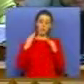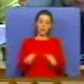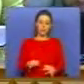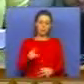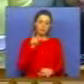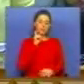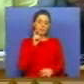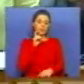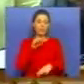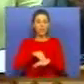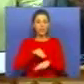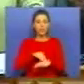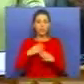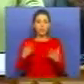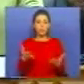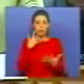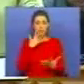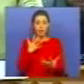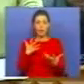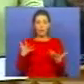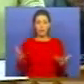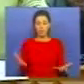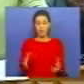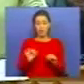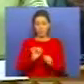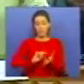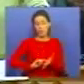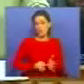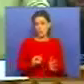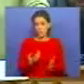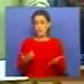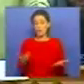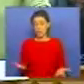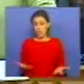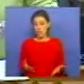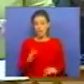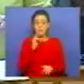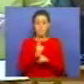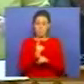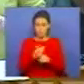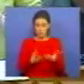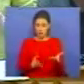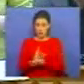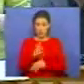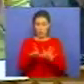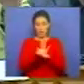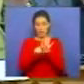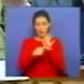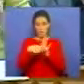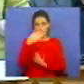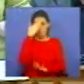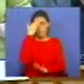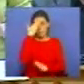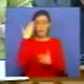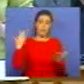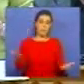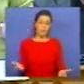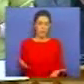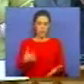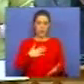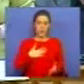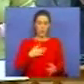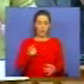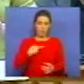a proteção de testemunhas é evidente a sua necessidade, mantendo-se, como a lei prevê, e também não quero deixar